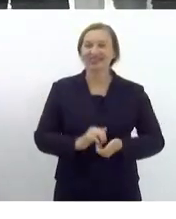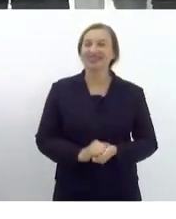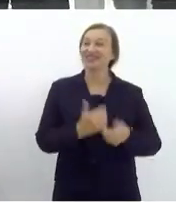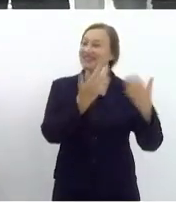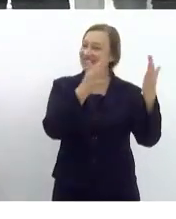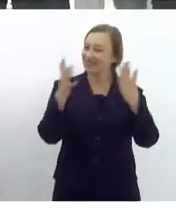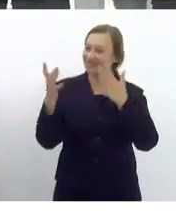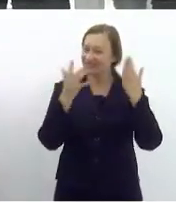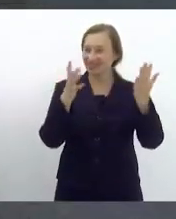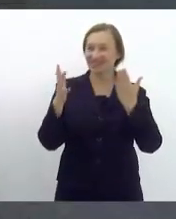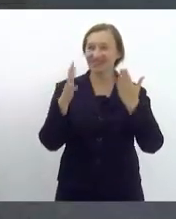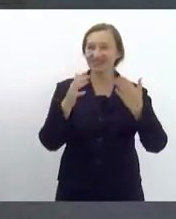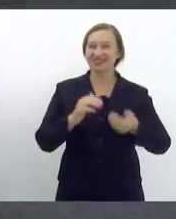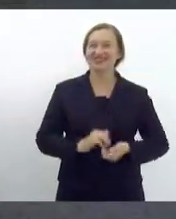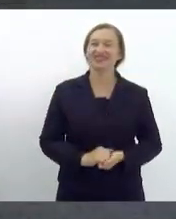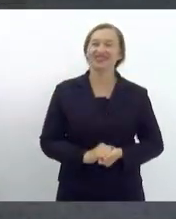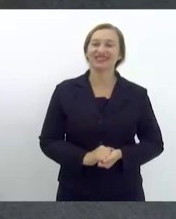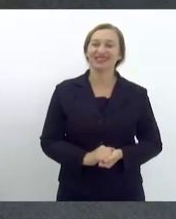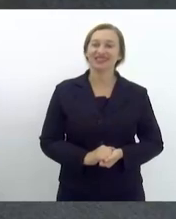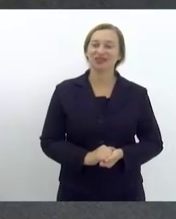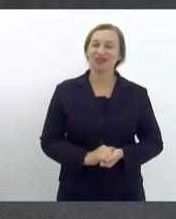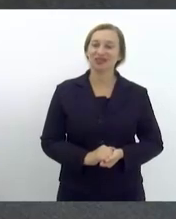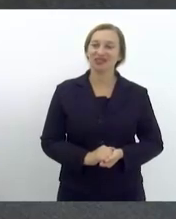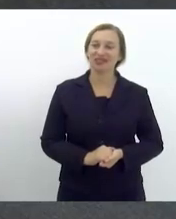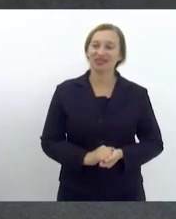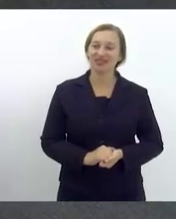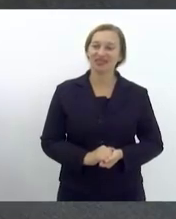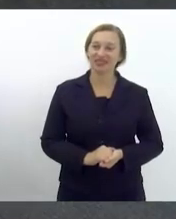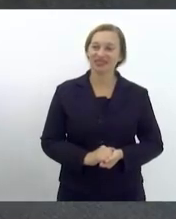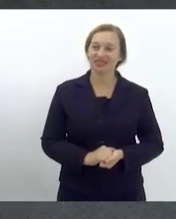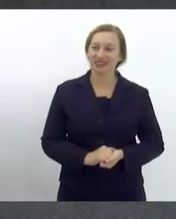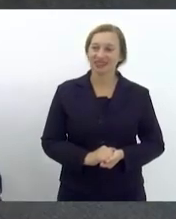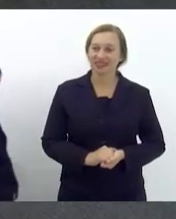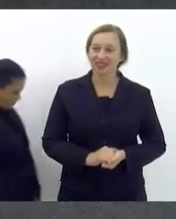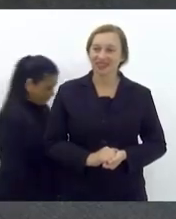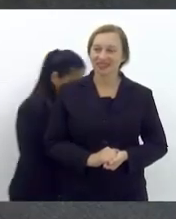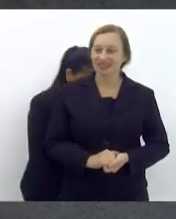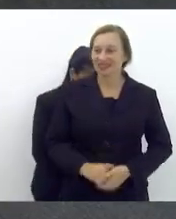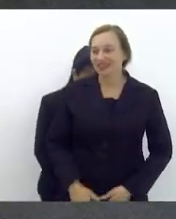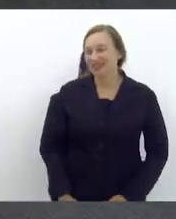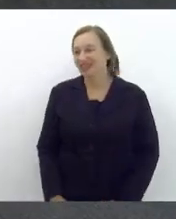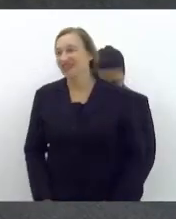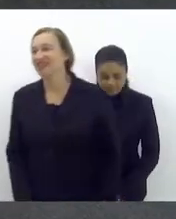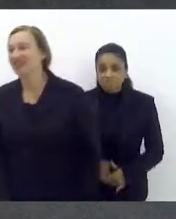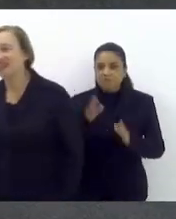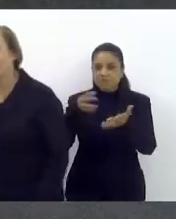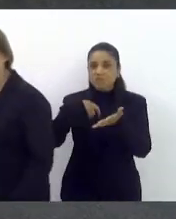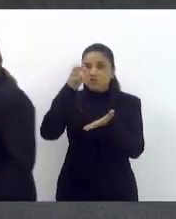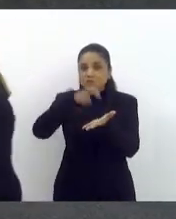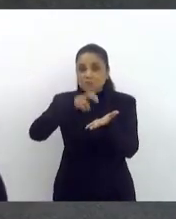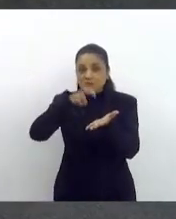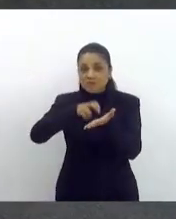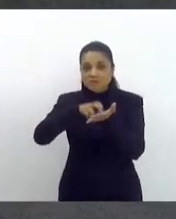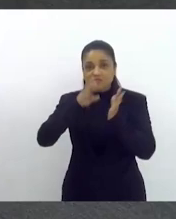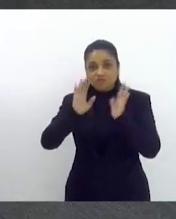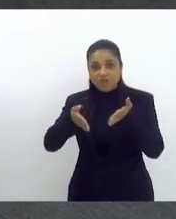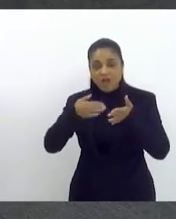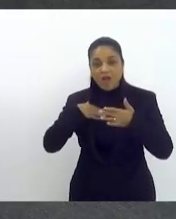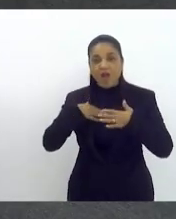parabenizar porque já estava na casa quando eu soube que vocês de manhã já estavam aí